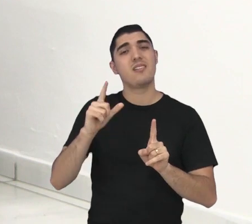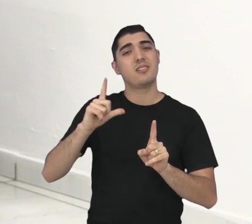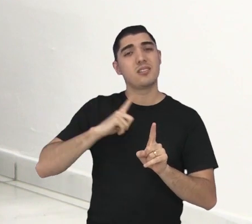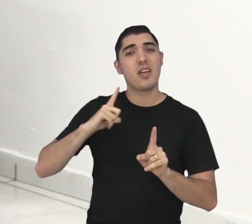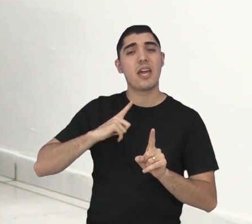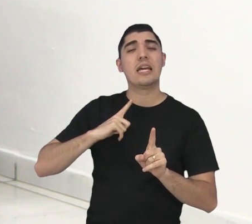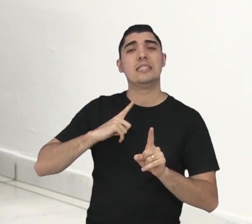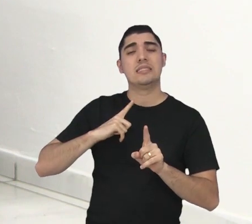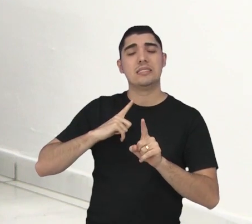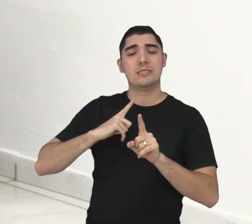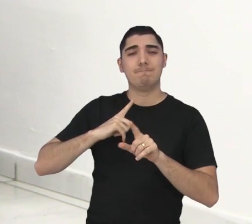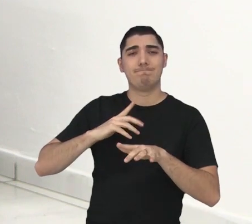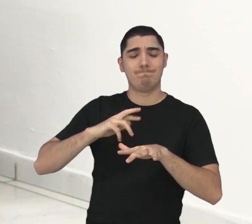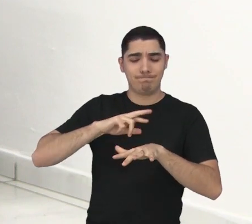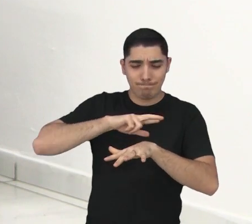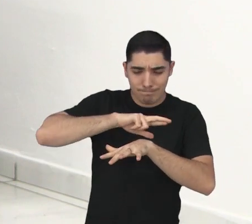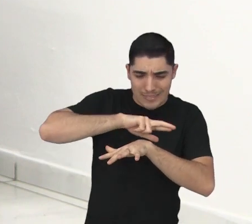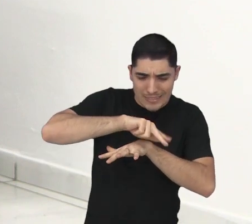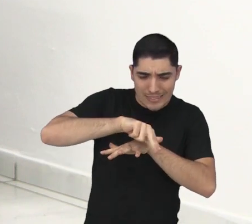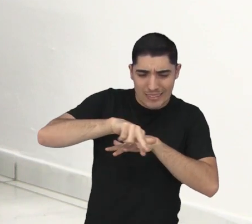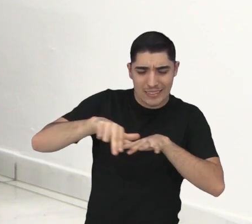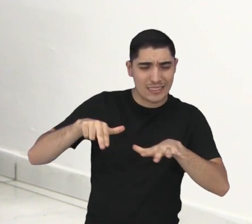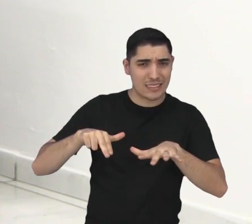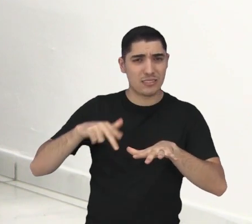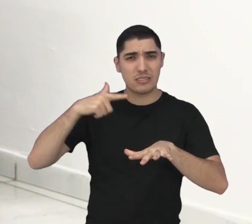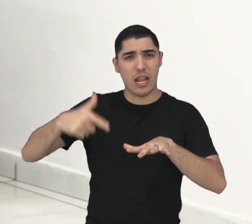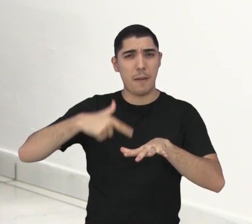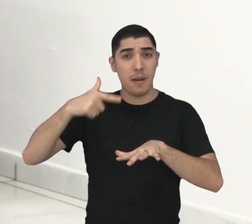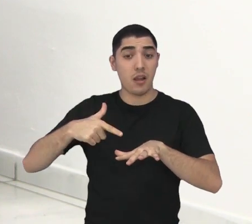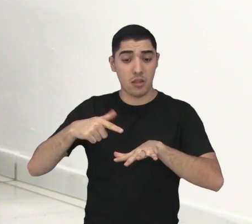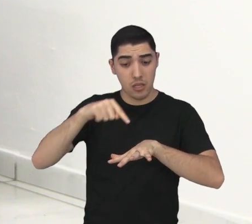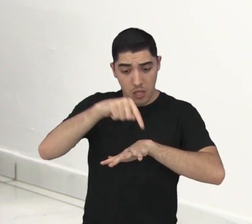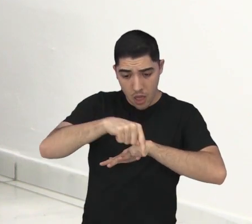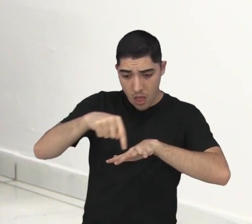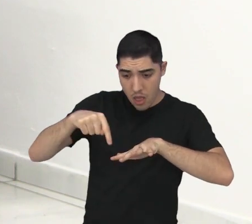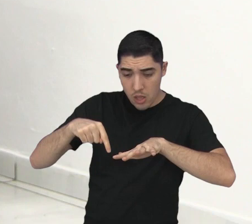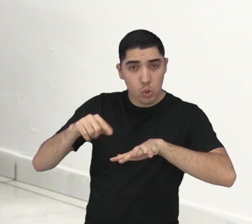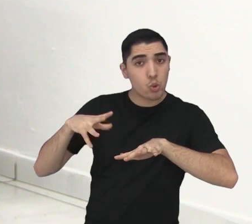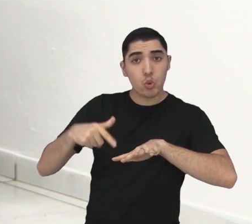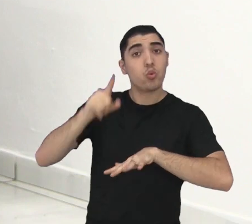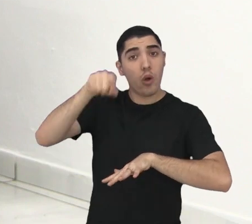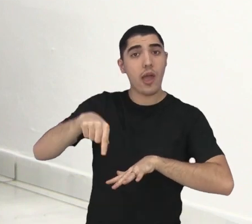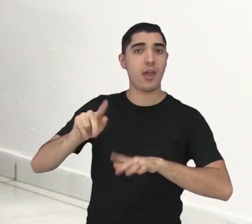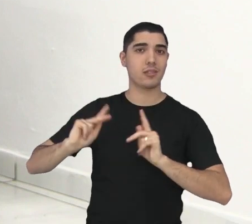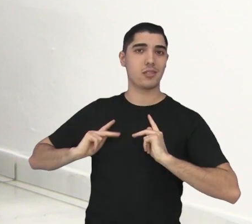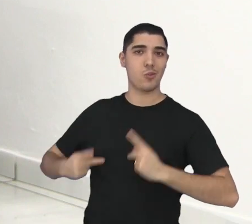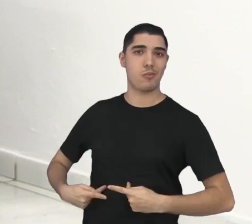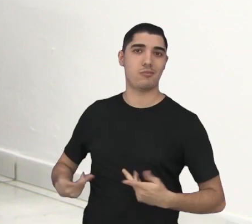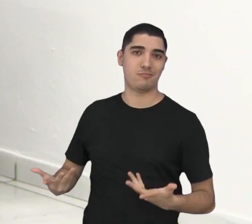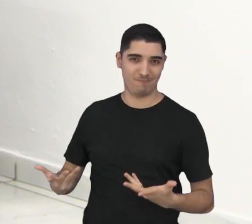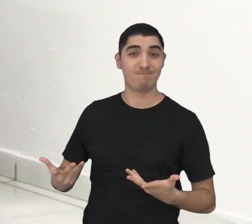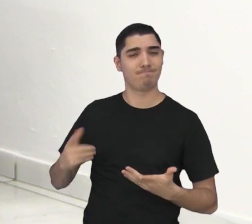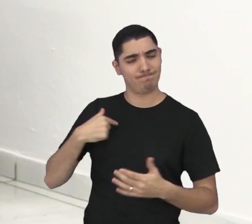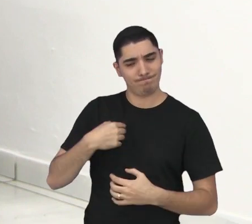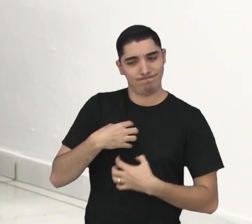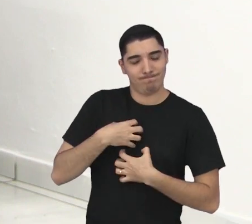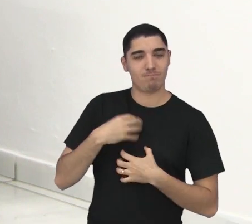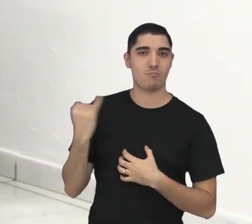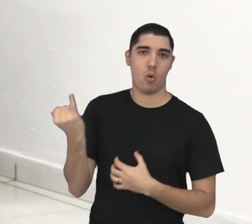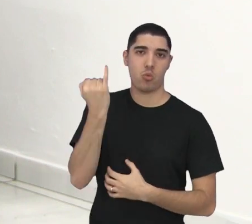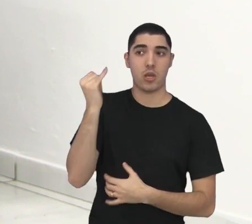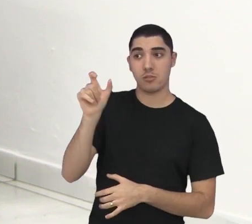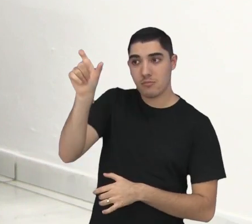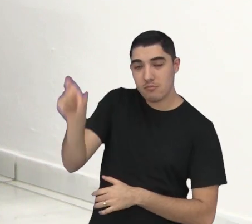ele abrange muito, ele trabalha com o ser humano, isso para mim é muito importante, né?